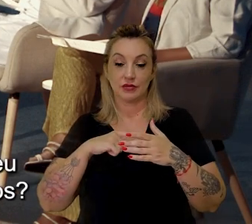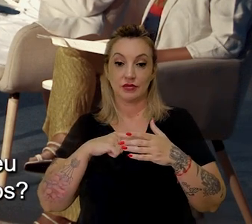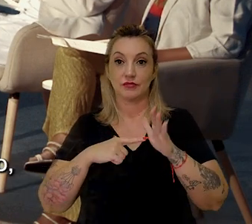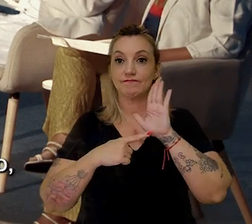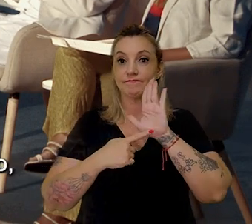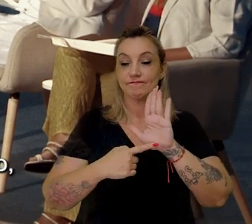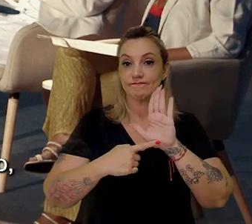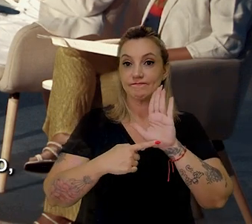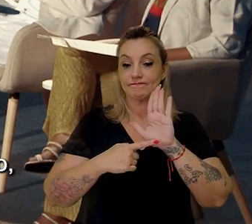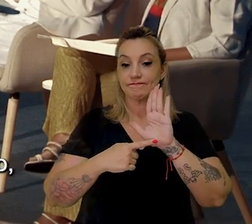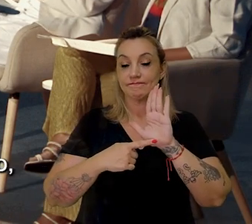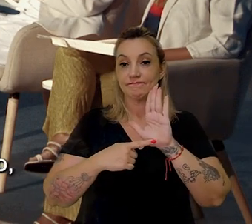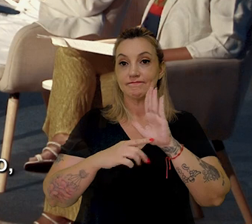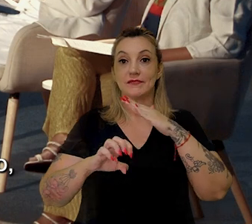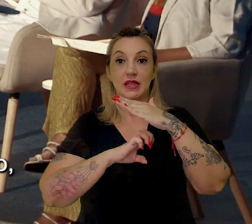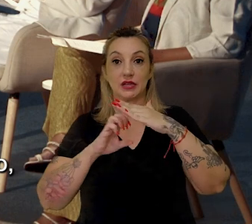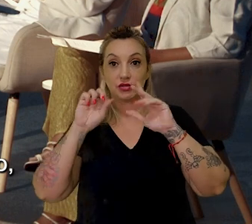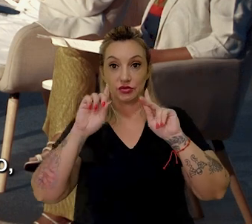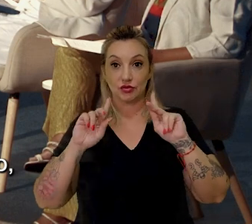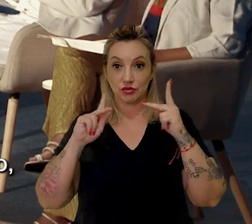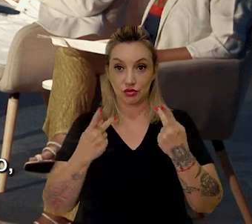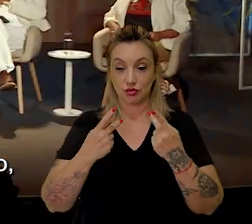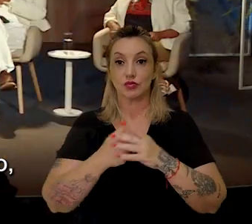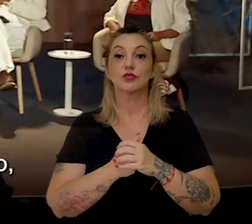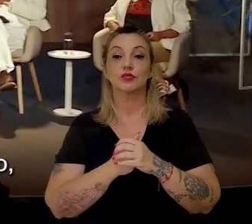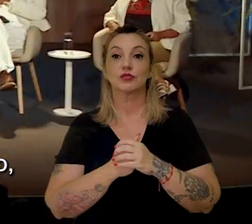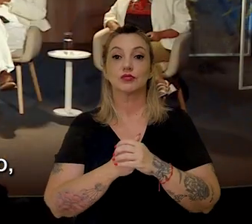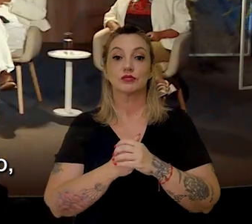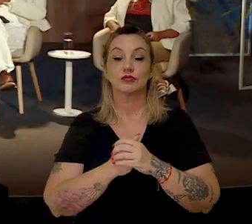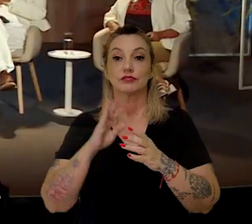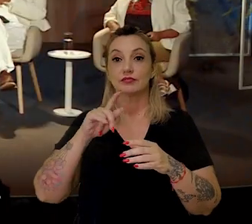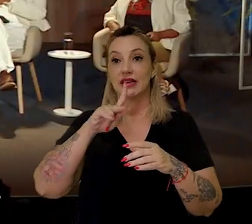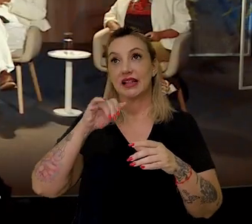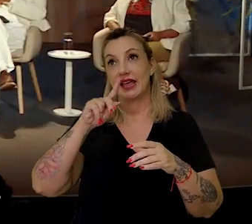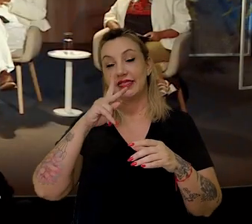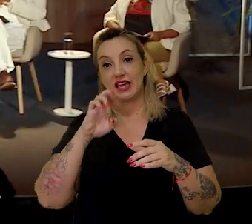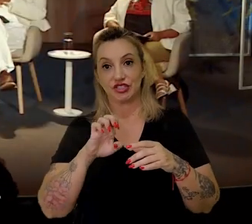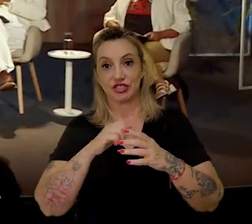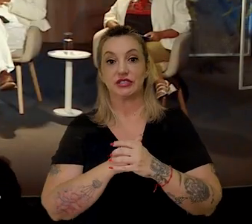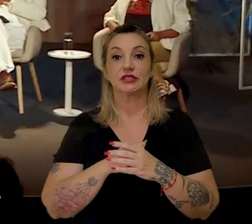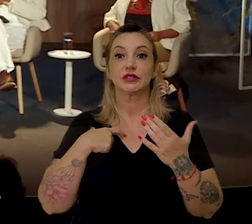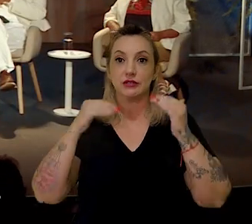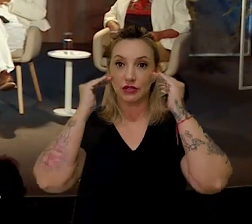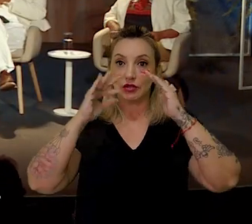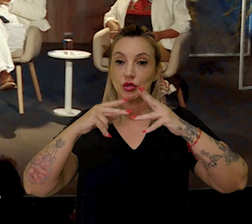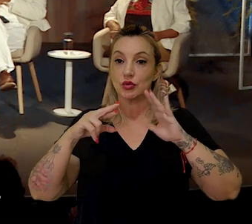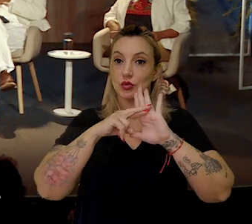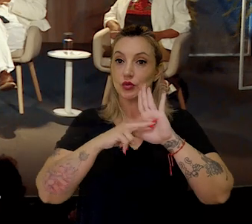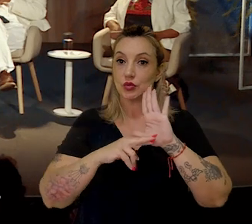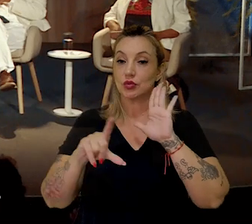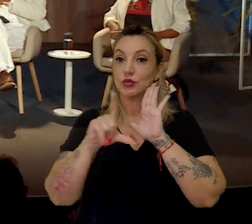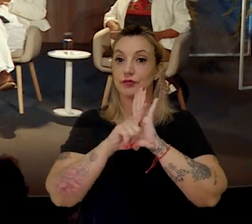direitos humanos eu como empresa Eu Tô operando por exemplo em banglades mas eu tô cumprindo todas as normas